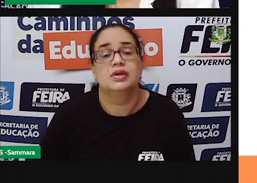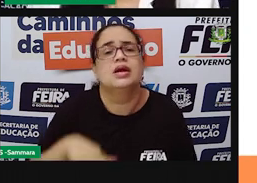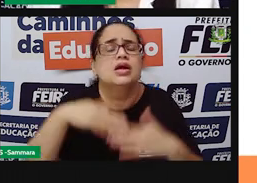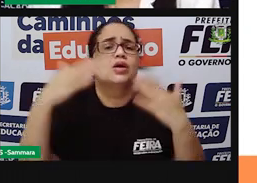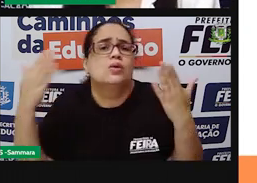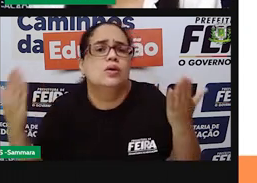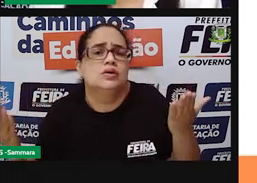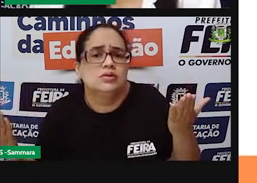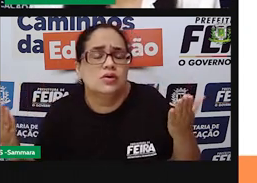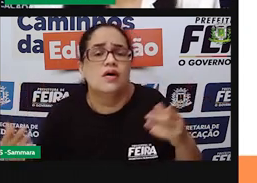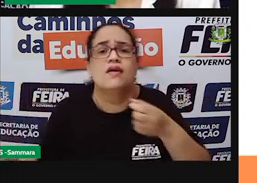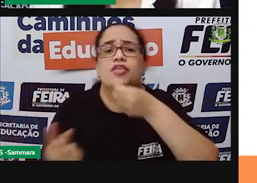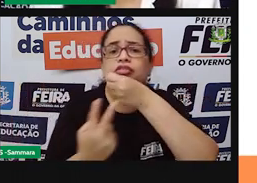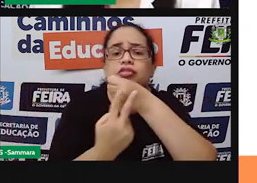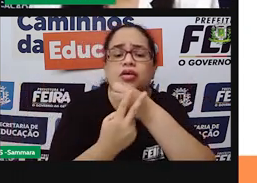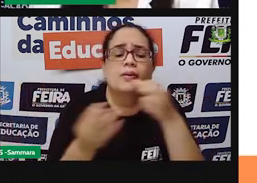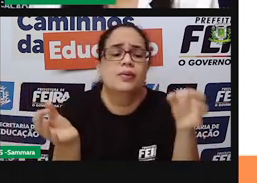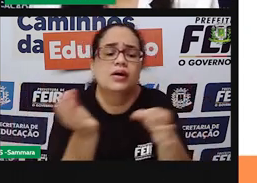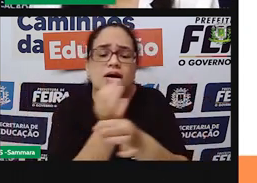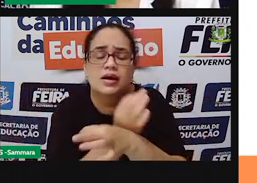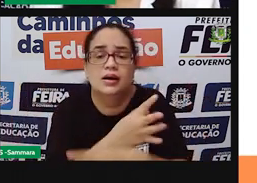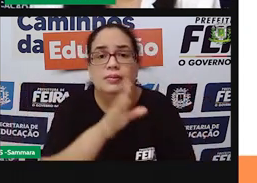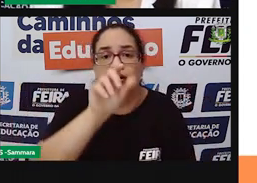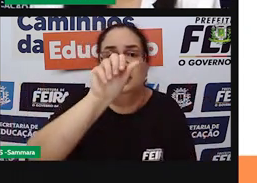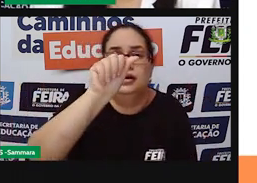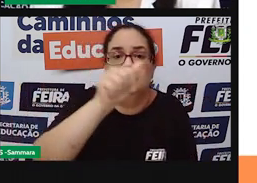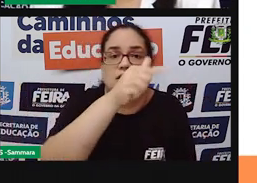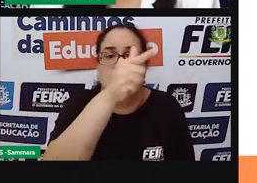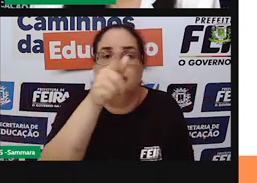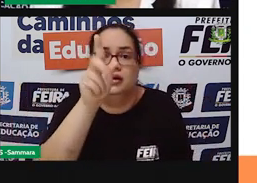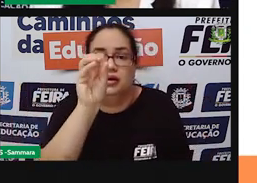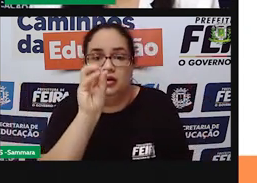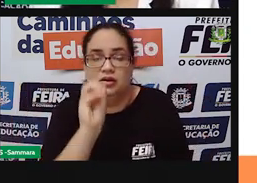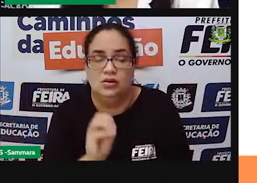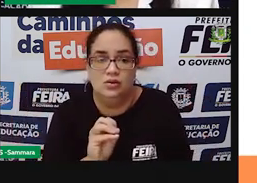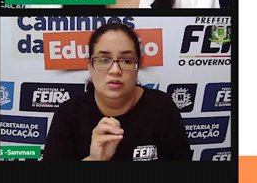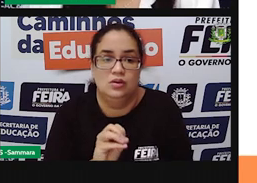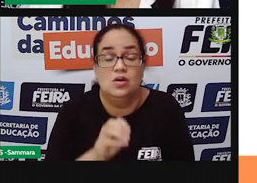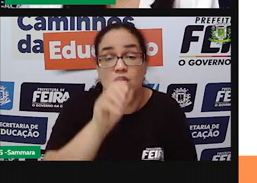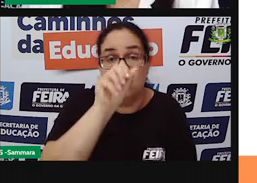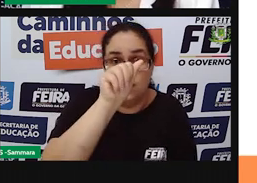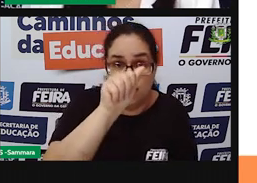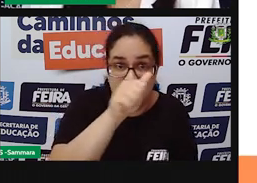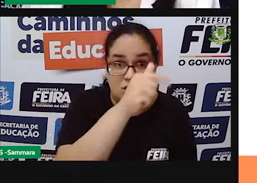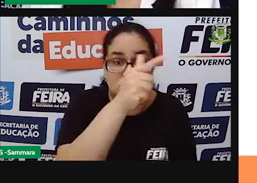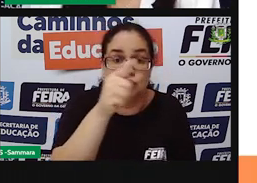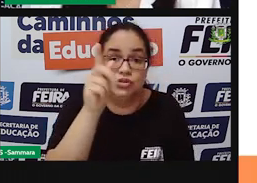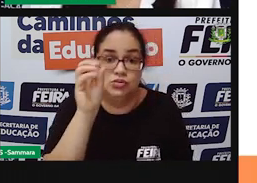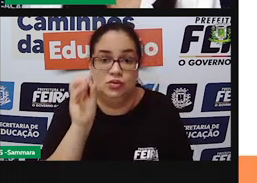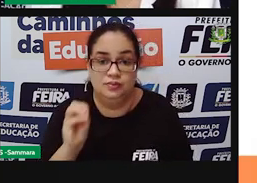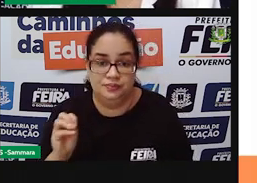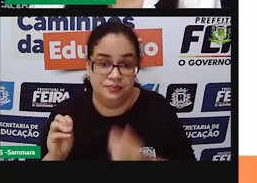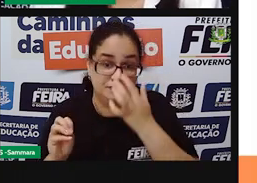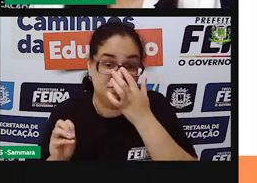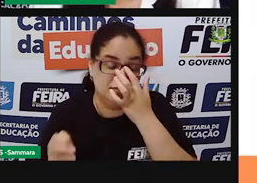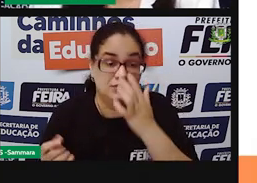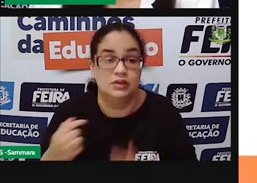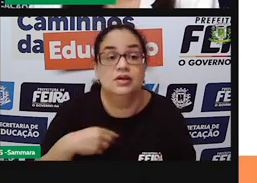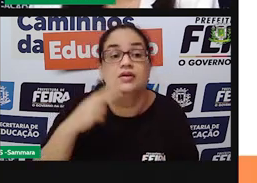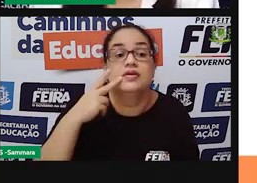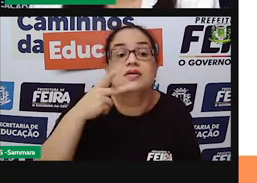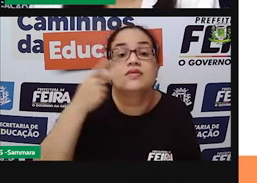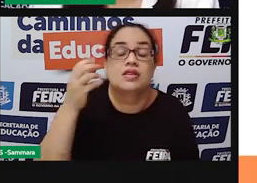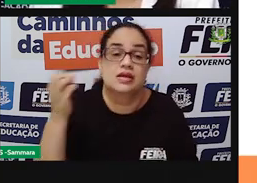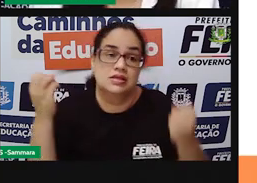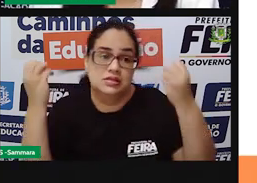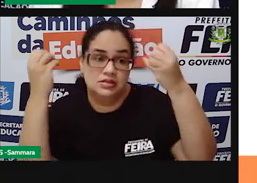E quando o verbo termina aí em ão, o A com o tio e o O, essa